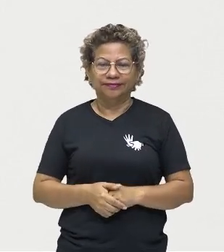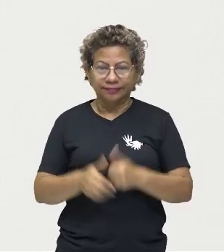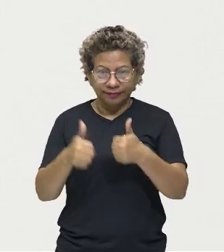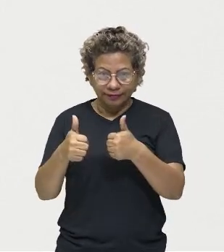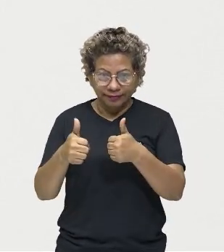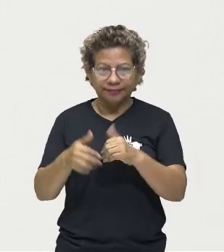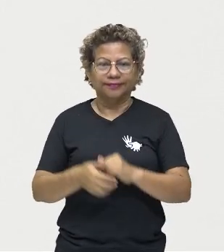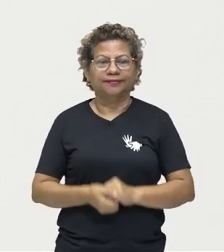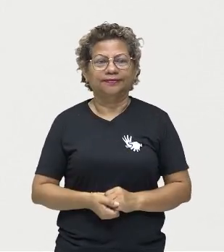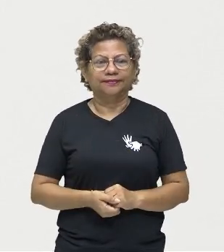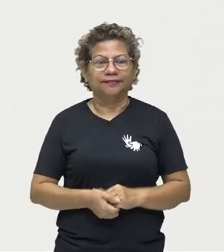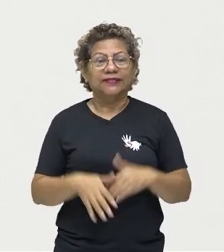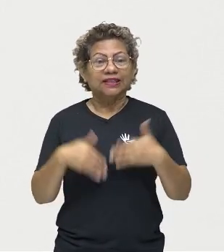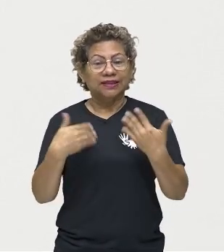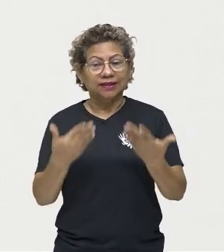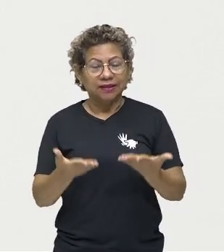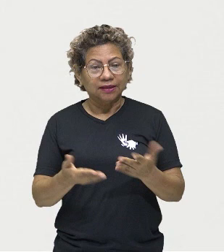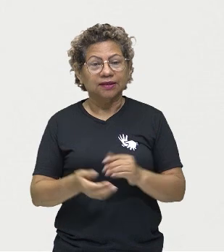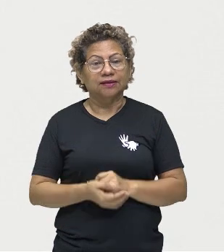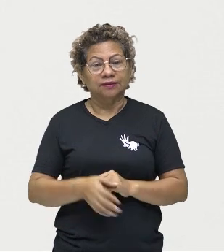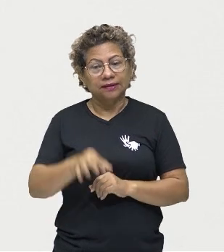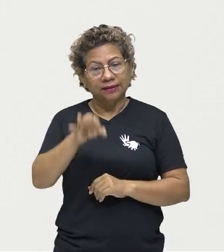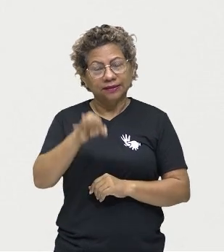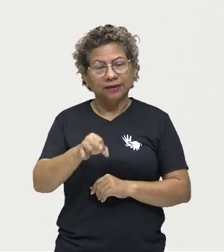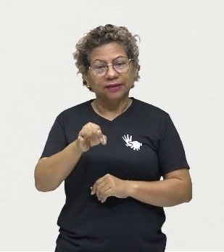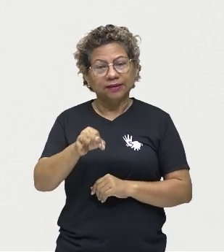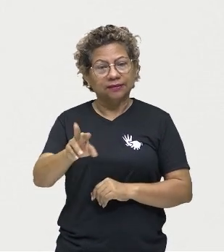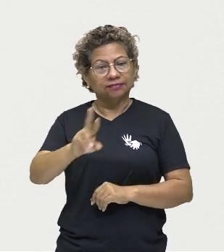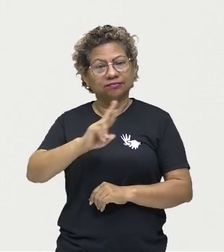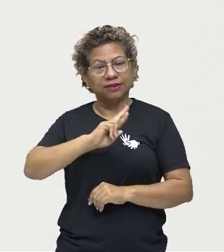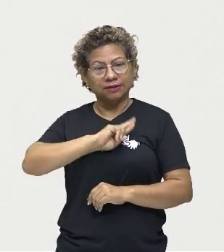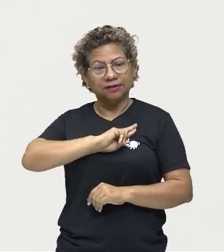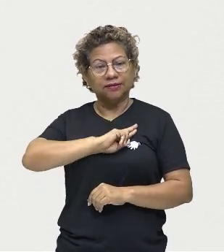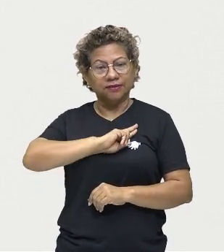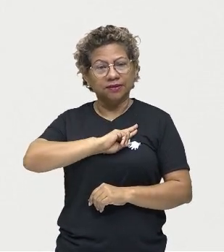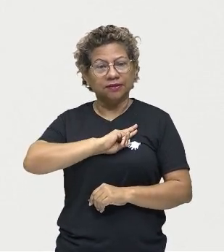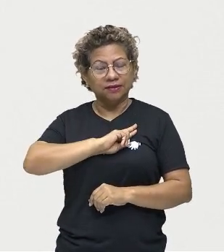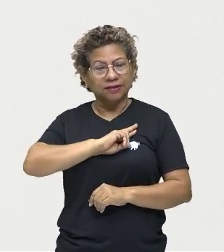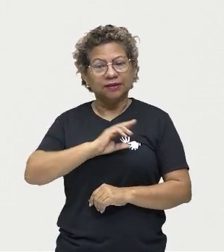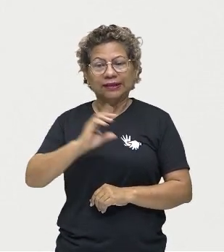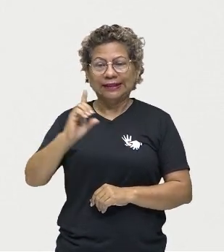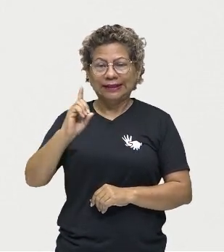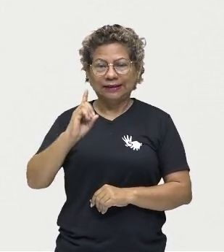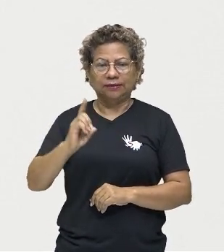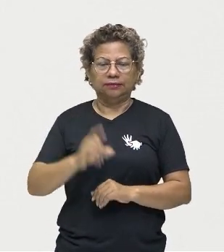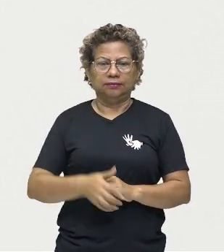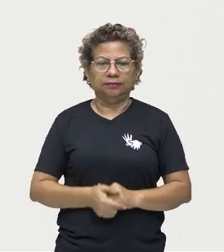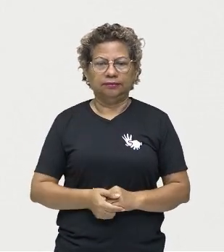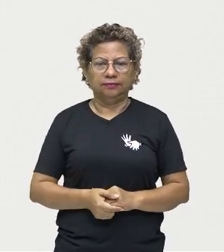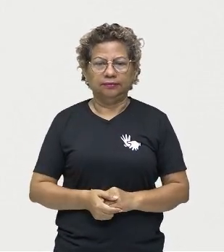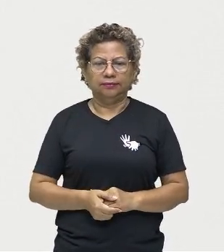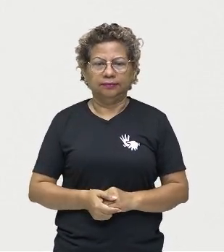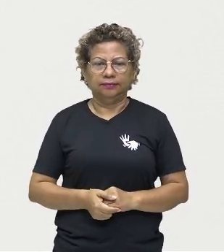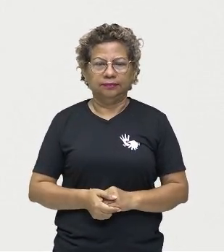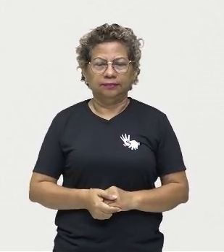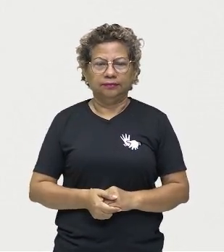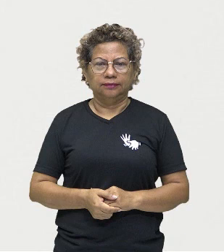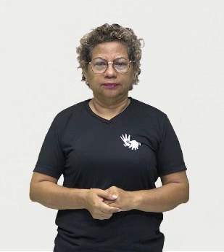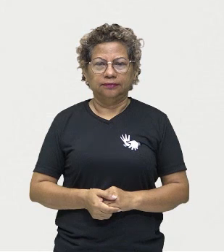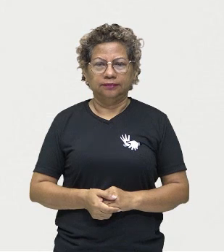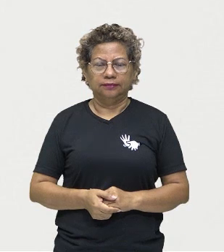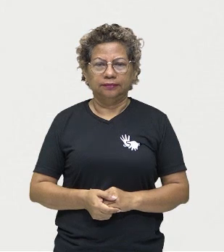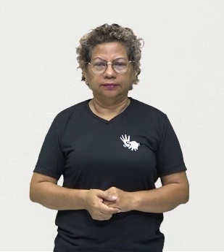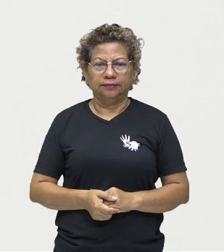Beleza? Ó. Então, sobre o conceito de mediana no triângulo, qual das afirmações está correta? Letra D. Como nós vimos. Qual é